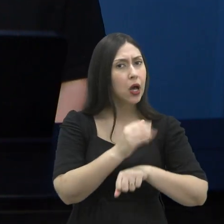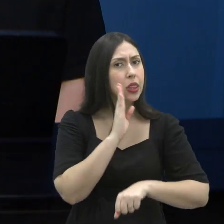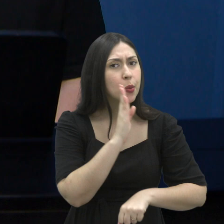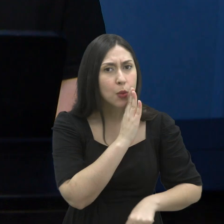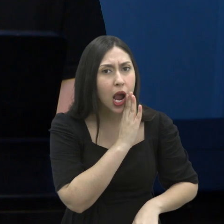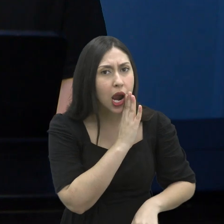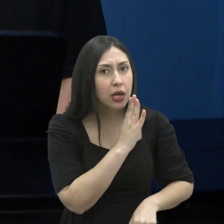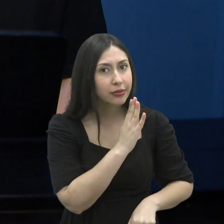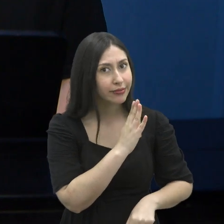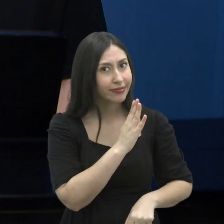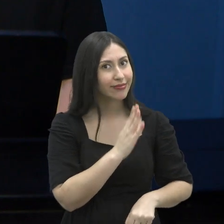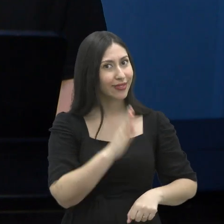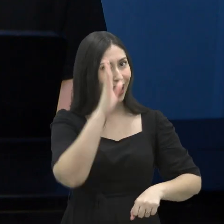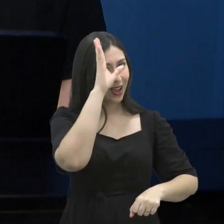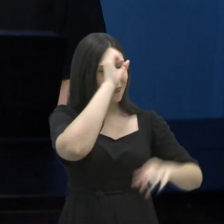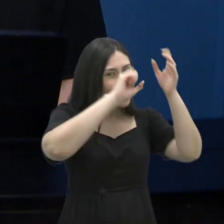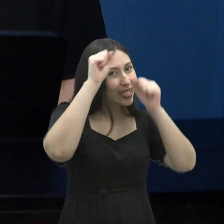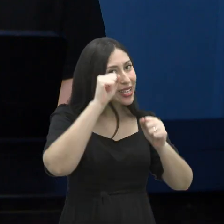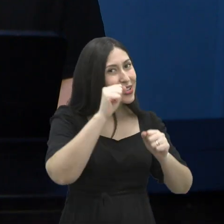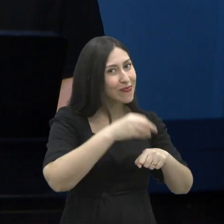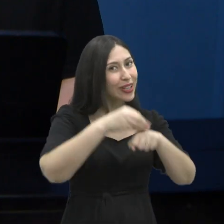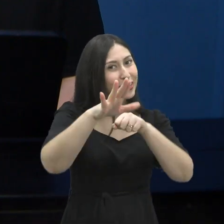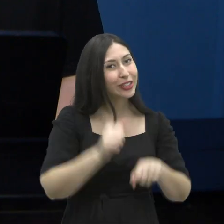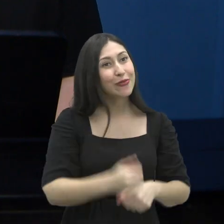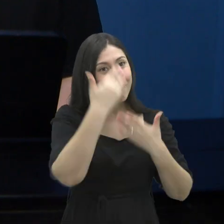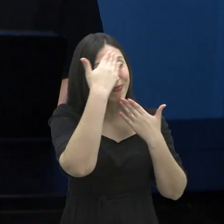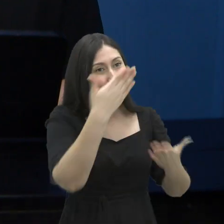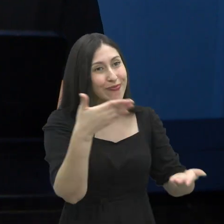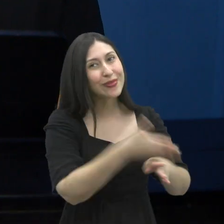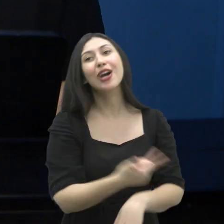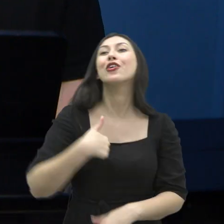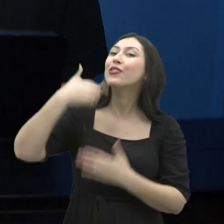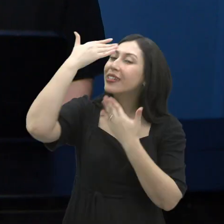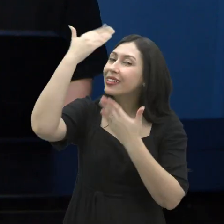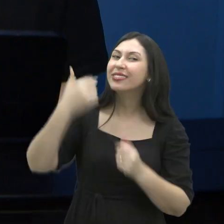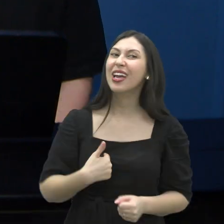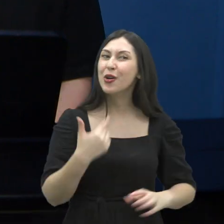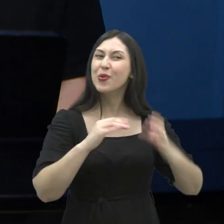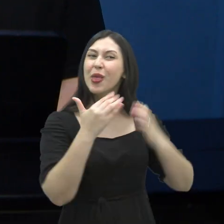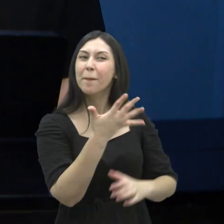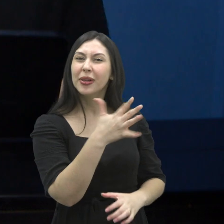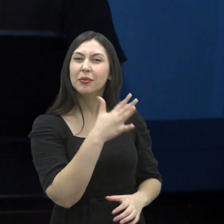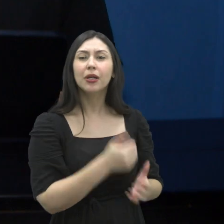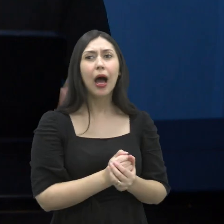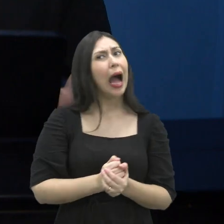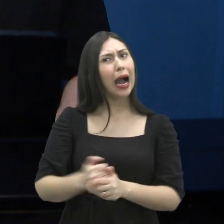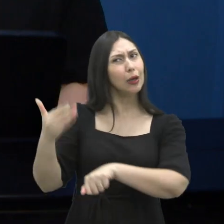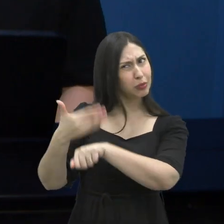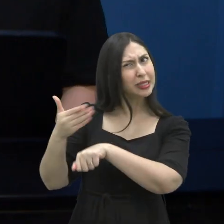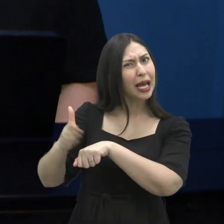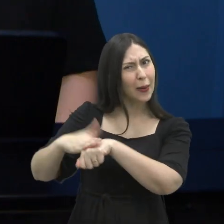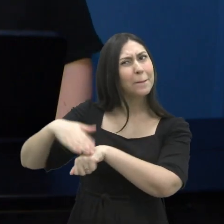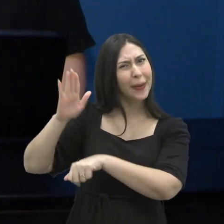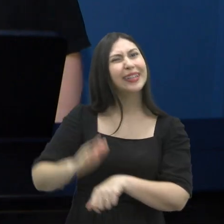aula de canto é a dica. Gabriel, obrigado pela sua participação. Imagina, eu que agradeço. Cantei mais ou menos? Vamos ensaiar mais um pouco?